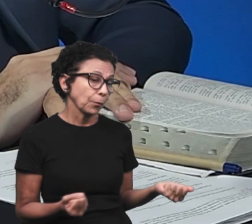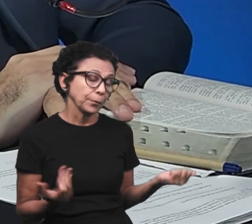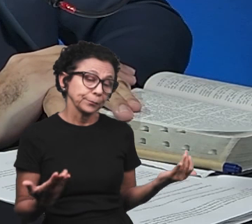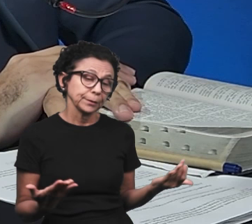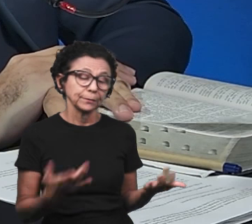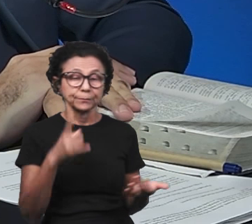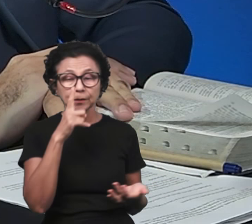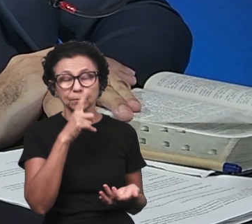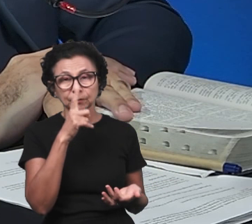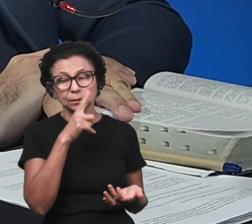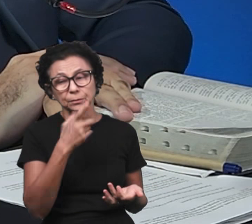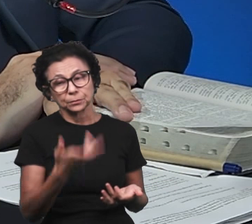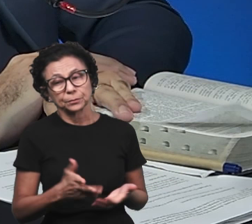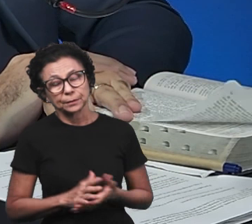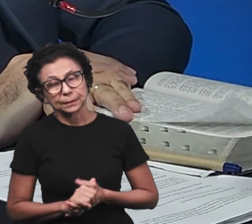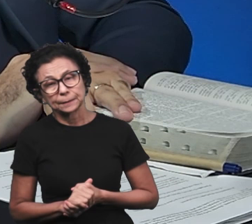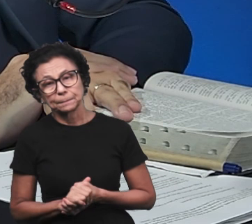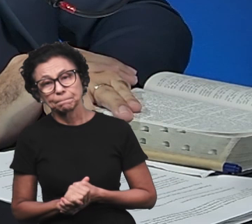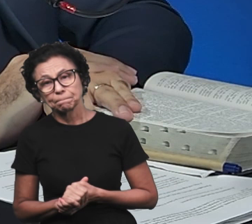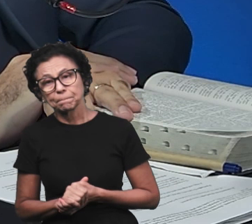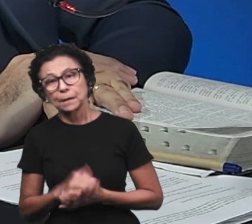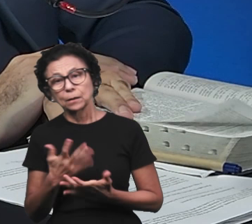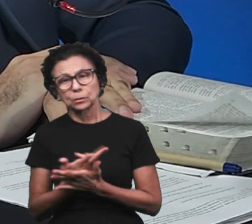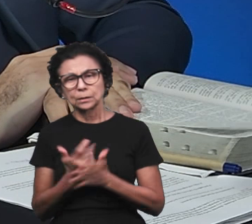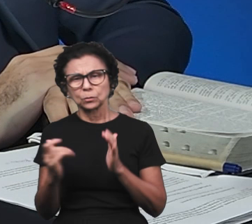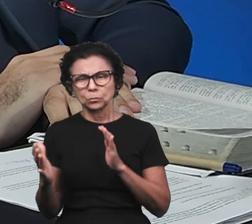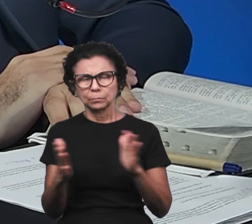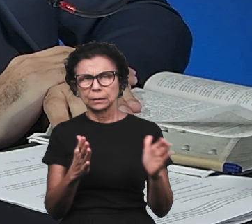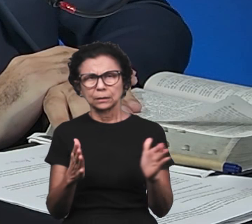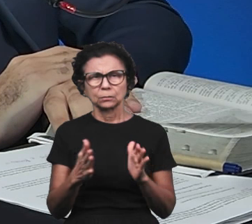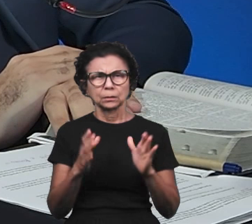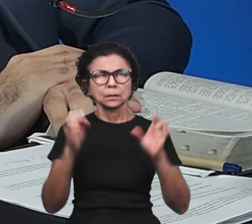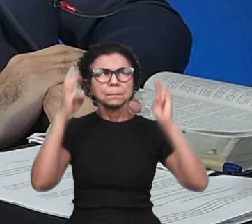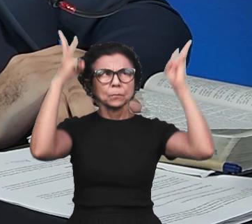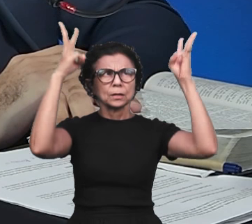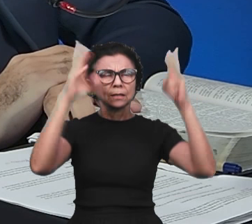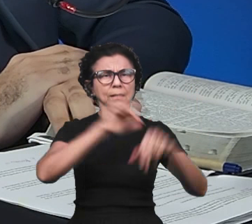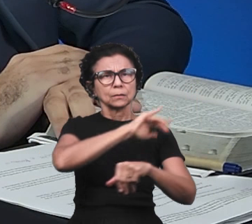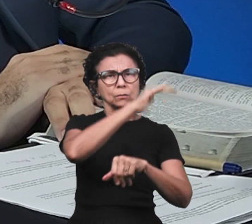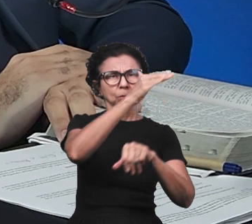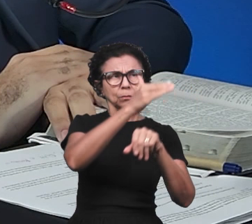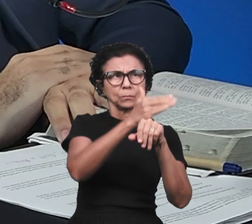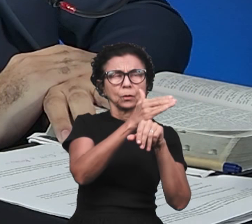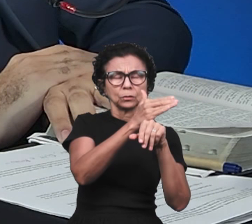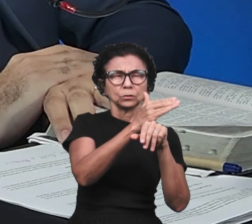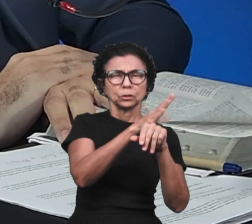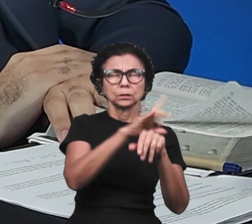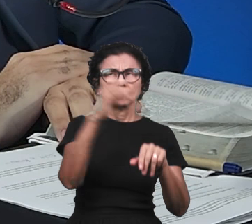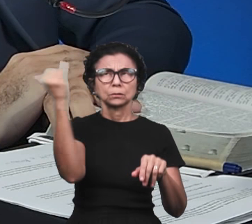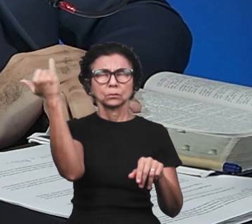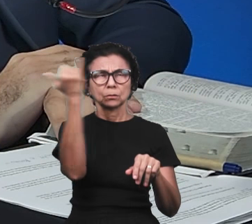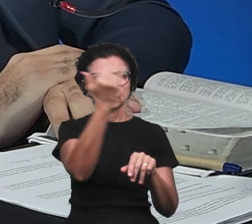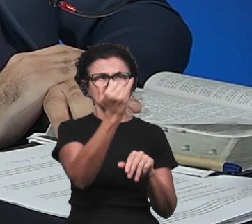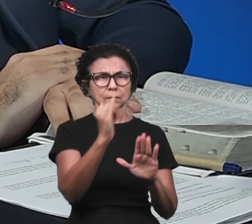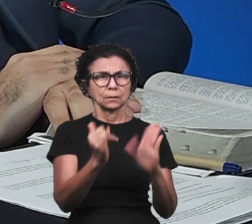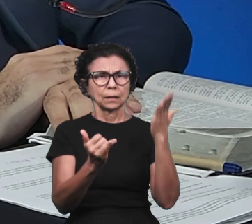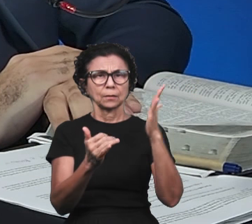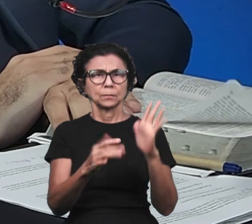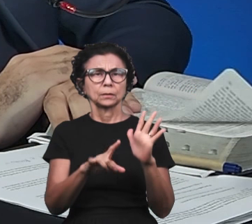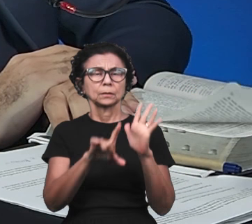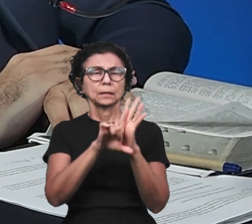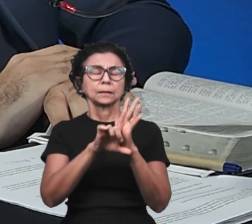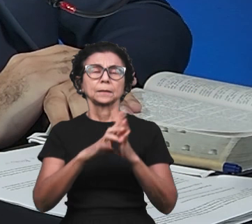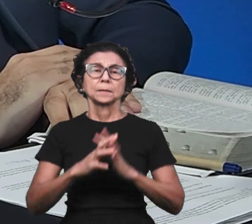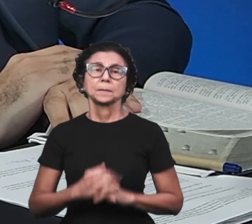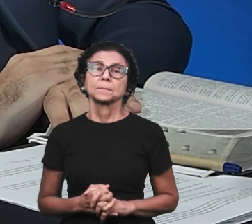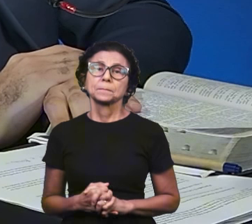lei. Mas fora isso, ele foi exemplar. Sua história é extraordinária, mostra que nós